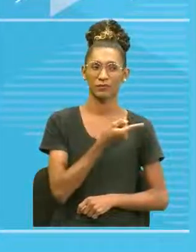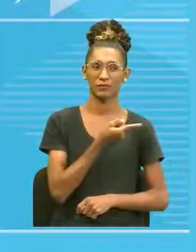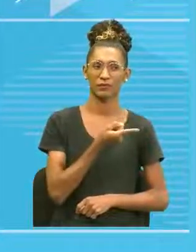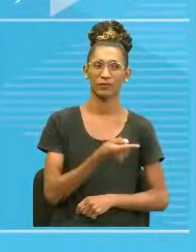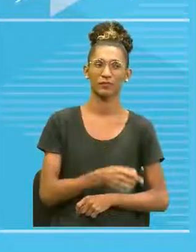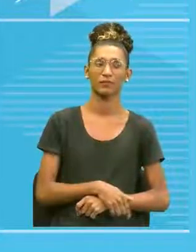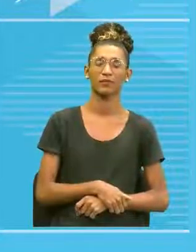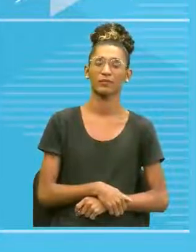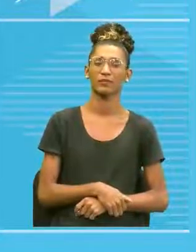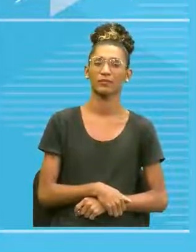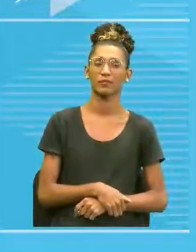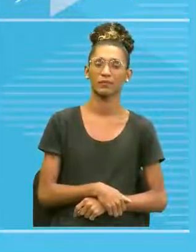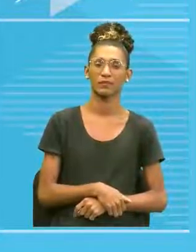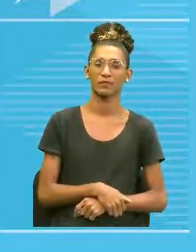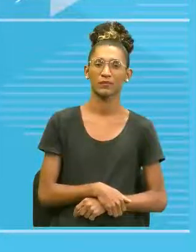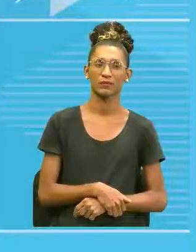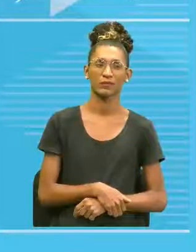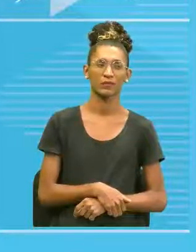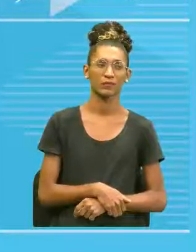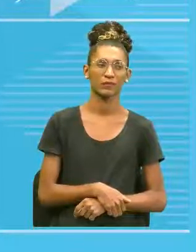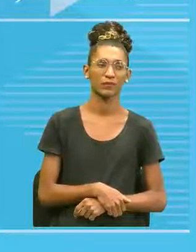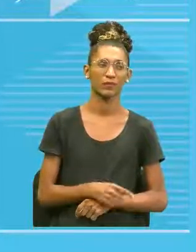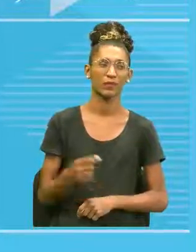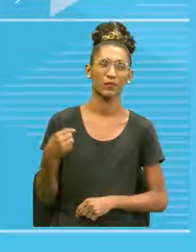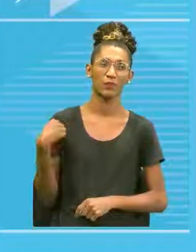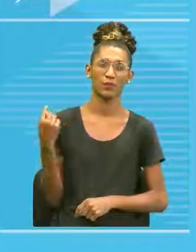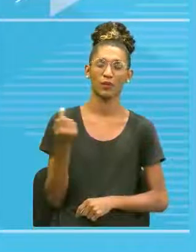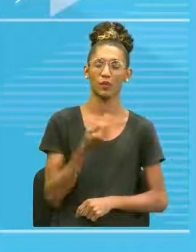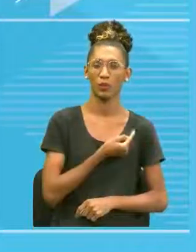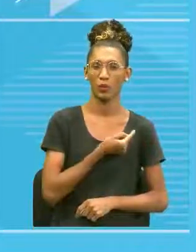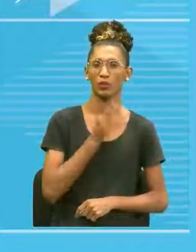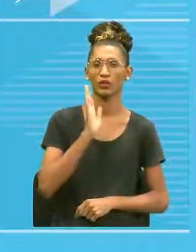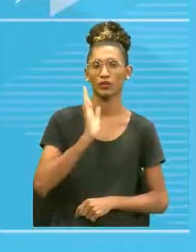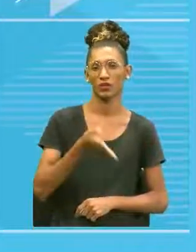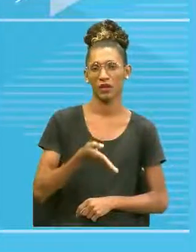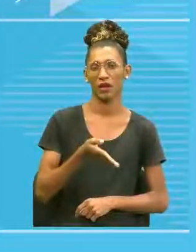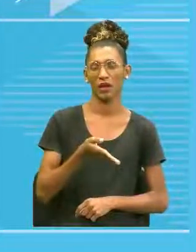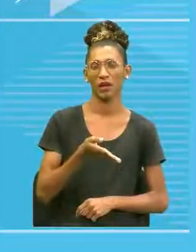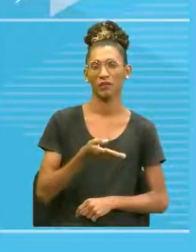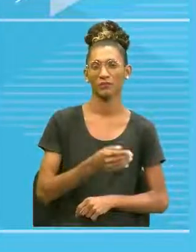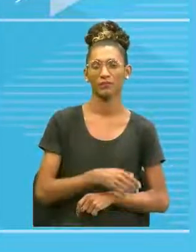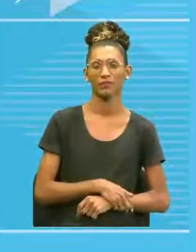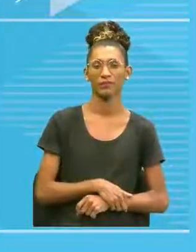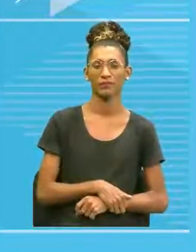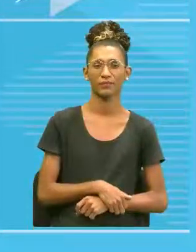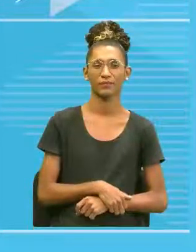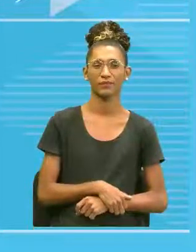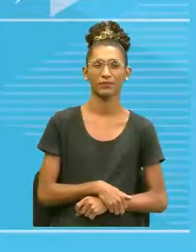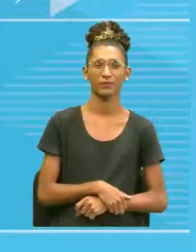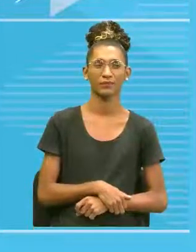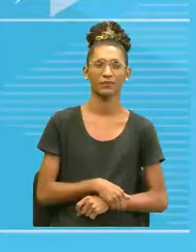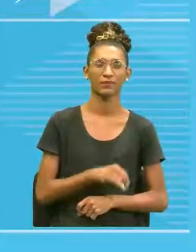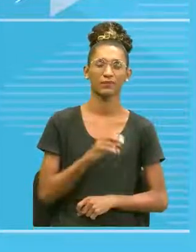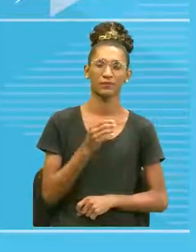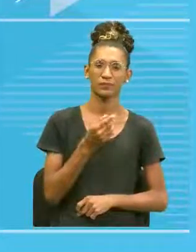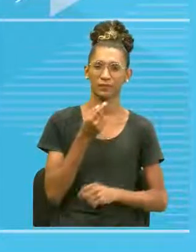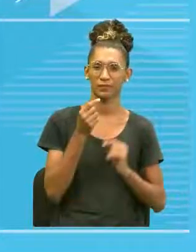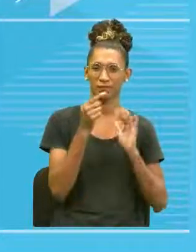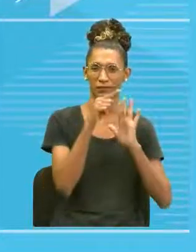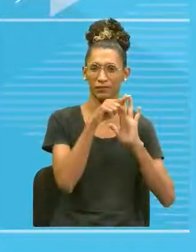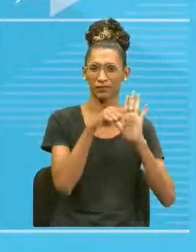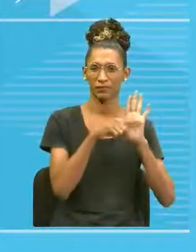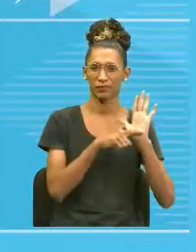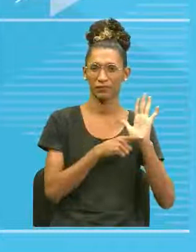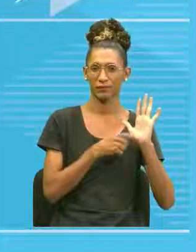cantado se fosse nos outros nos outros já havíamos cantado se fosse boas outros